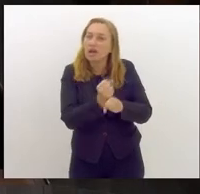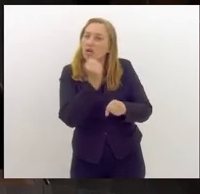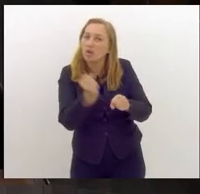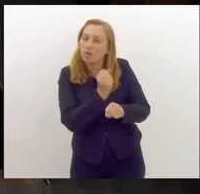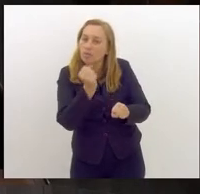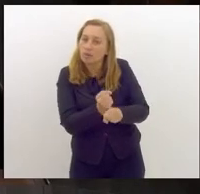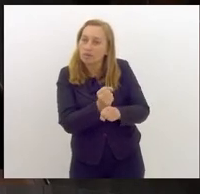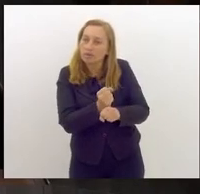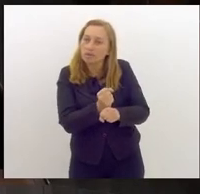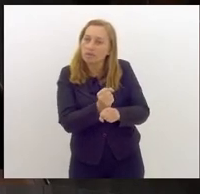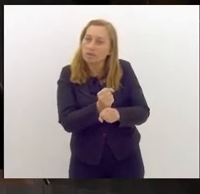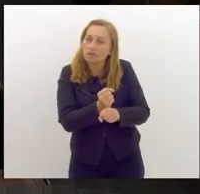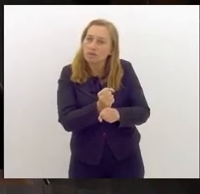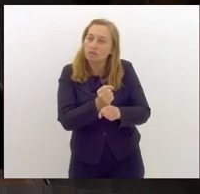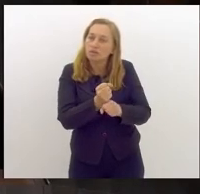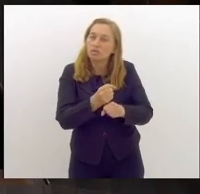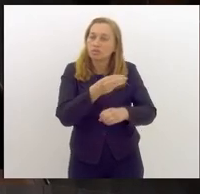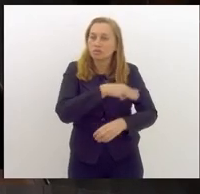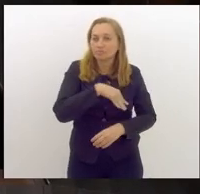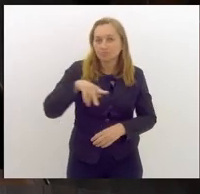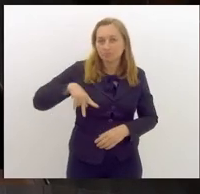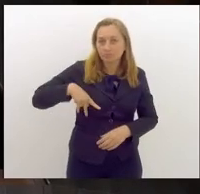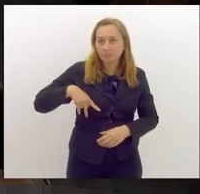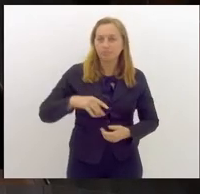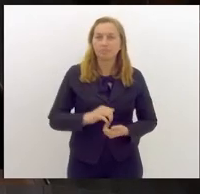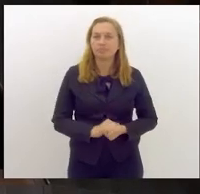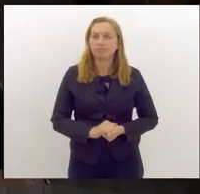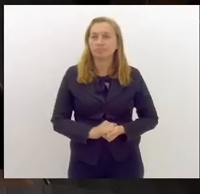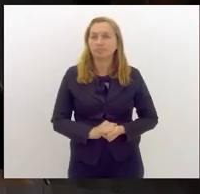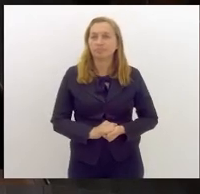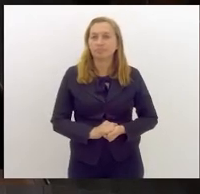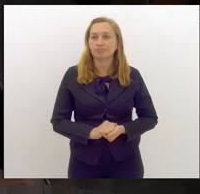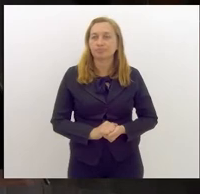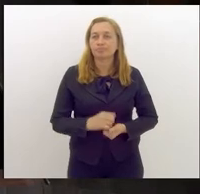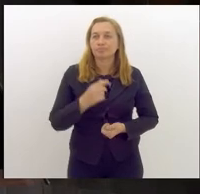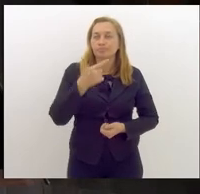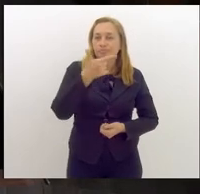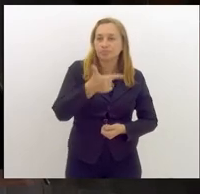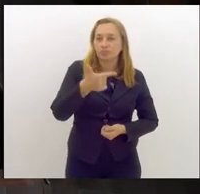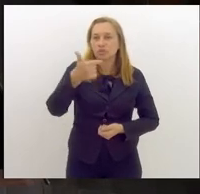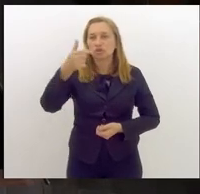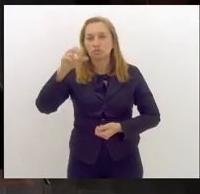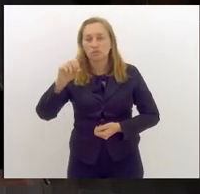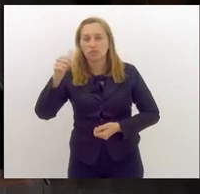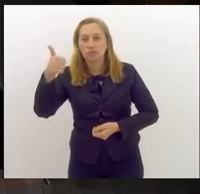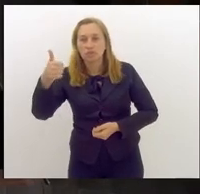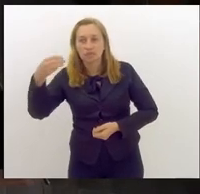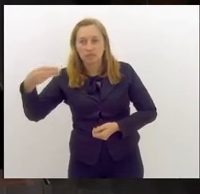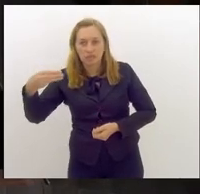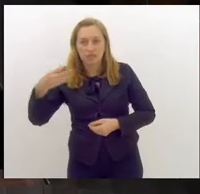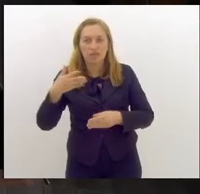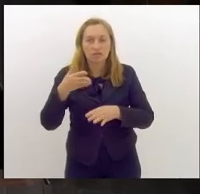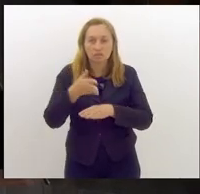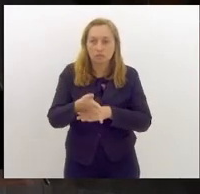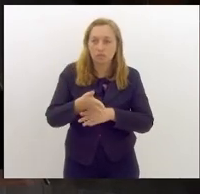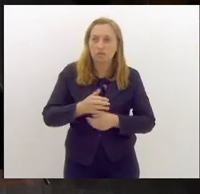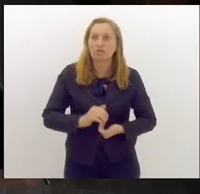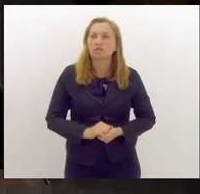e o ministério público em 2013 entrou